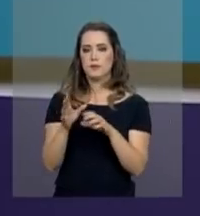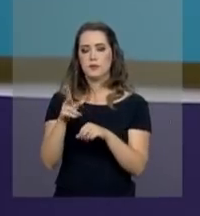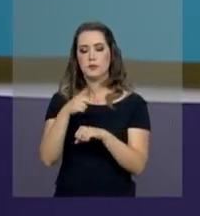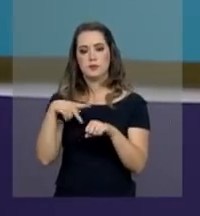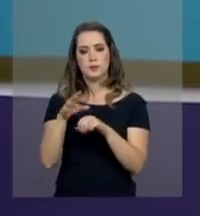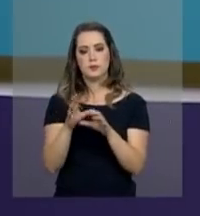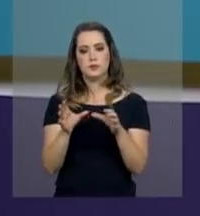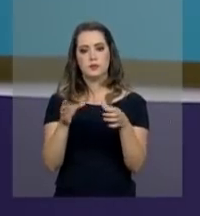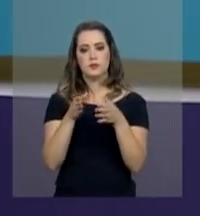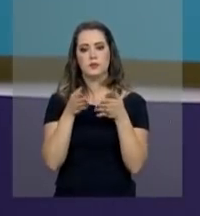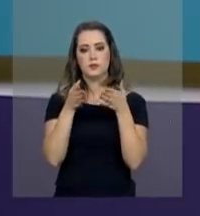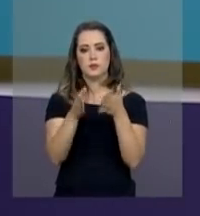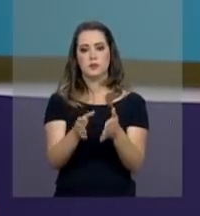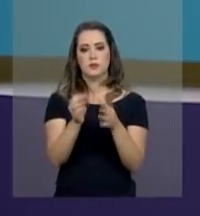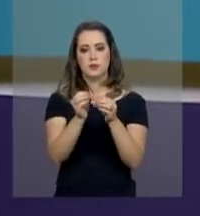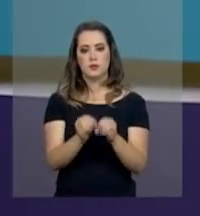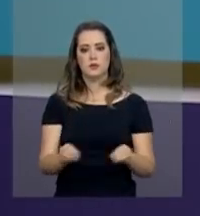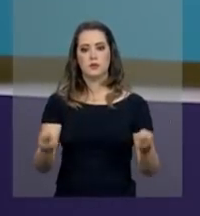ONU para